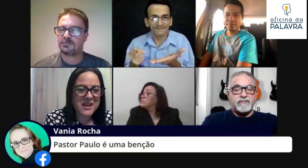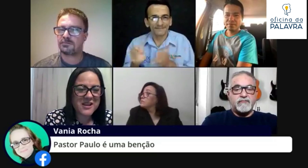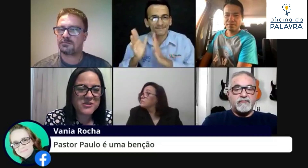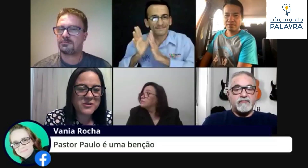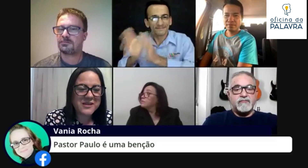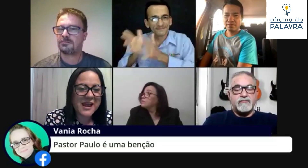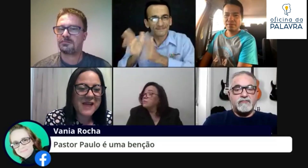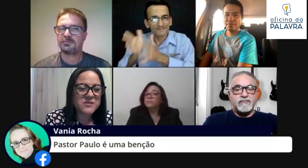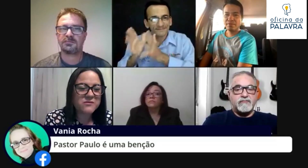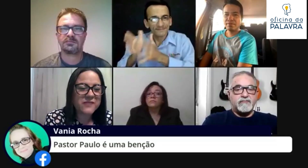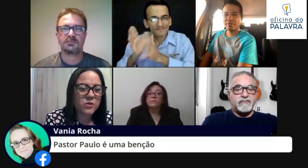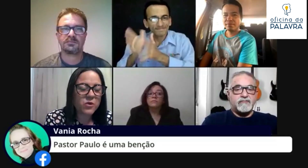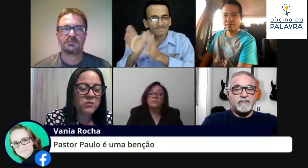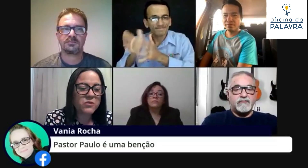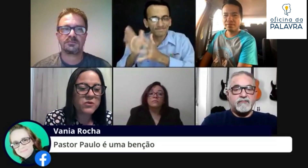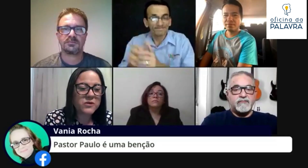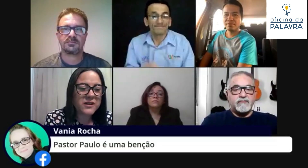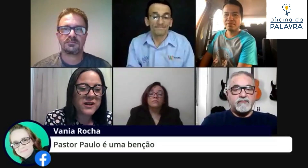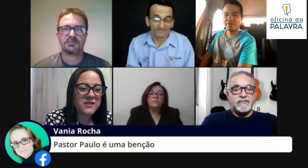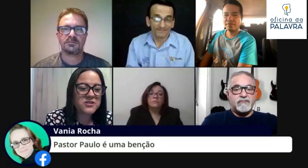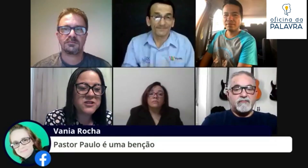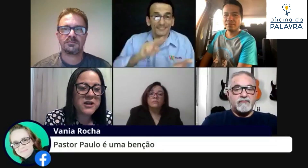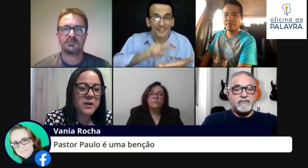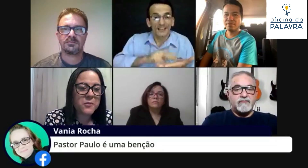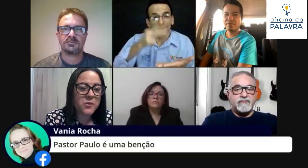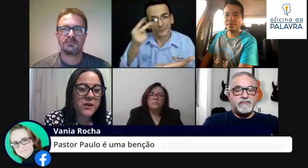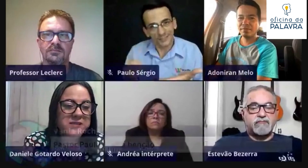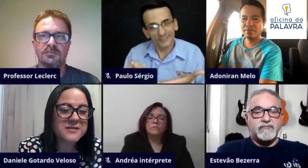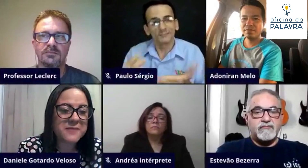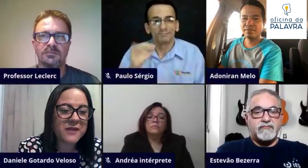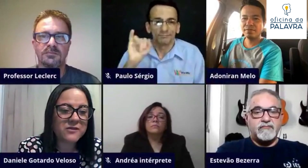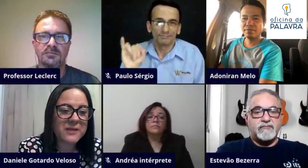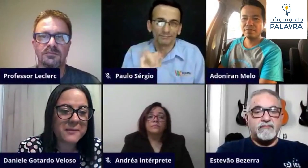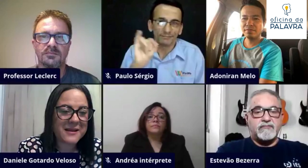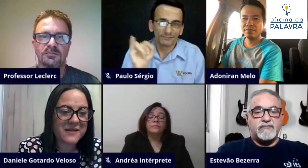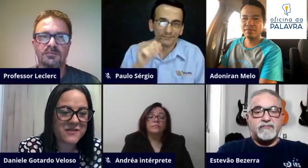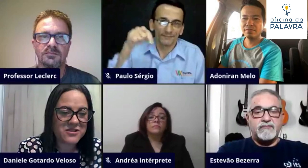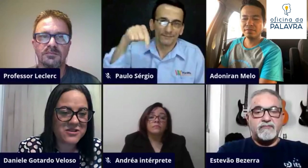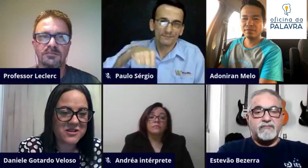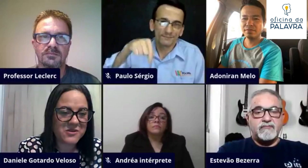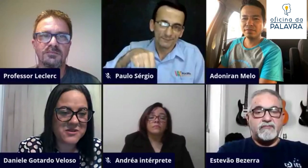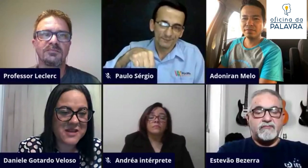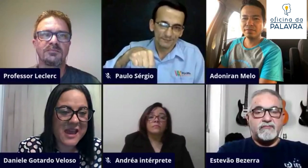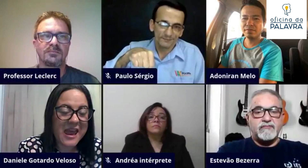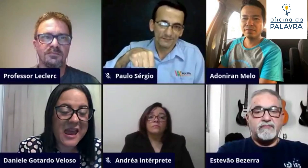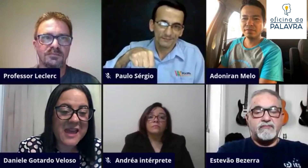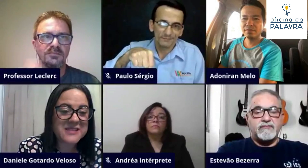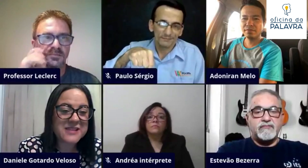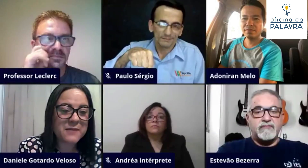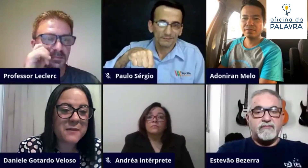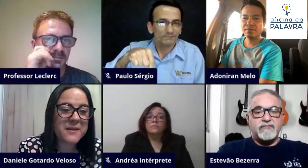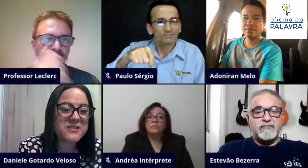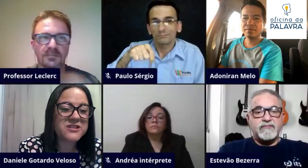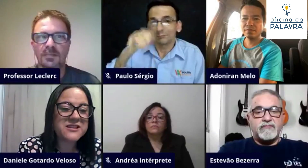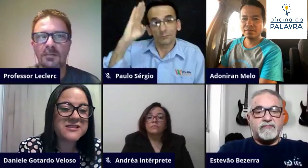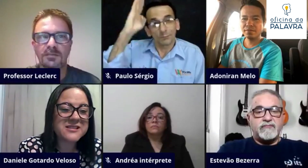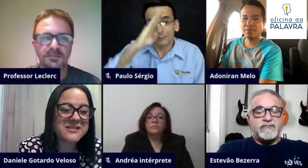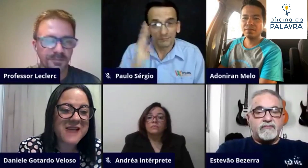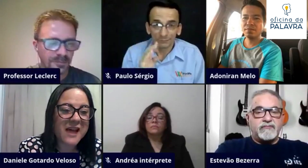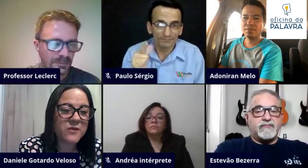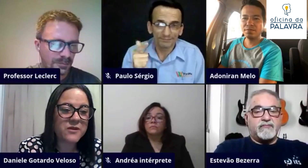importante. Isso traz um valor muito grande para o conhecimento da palavra de Deus. É